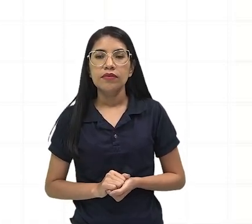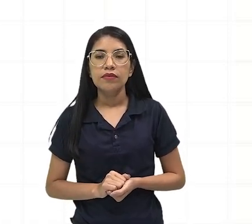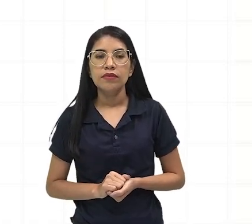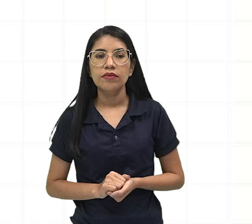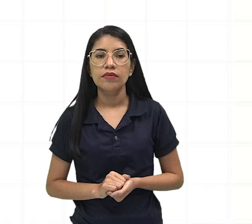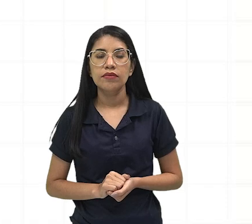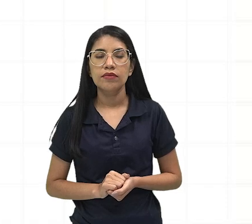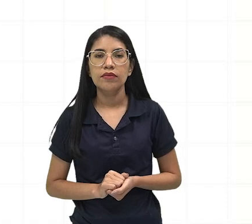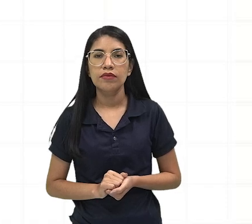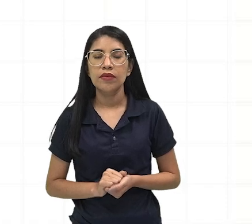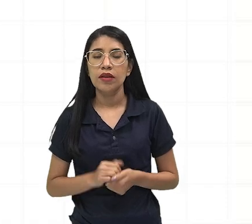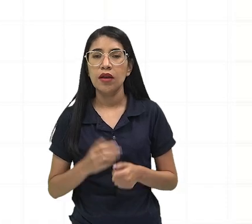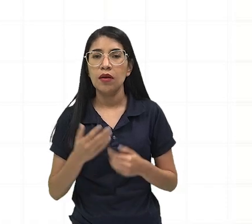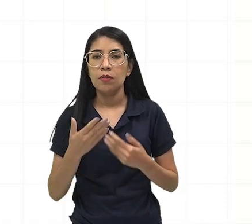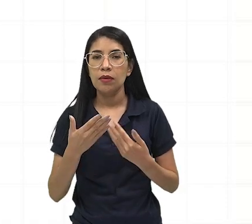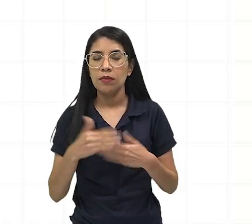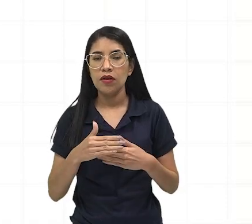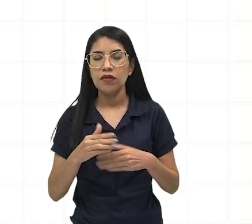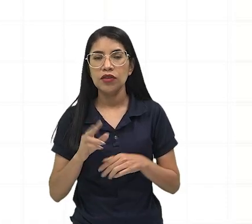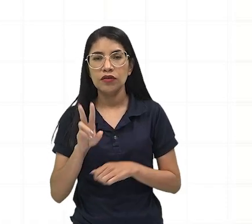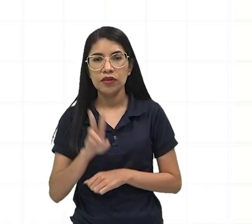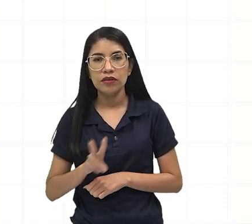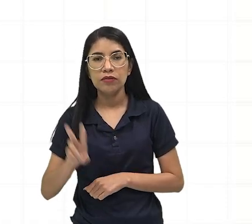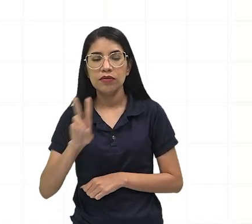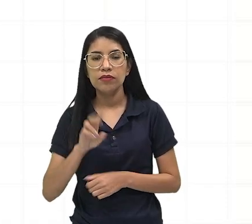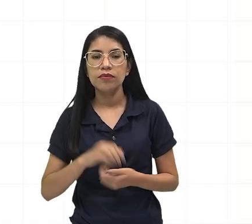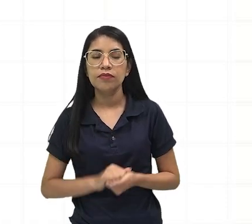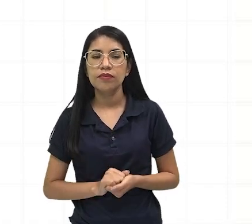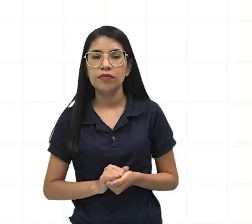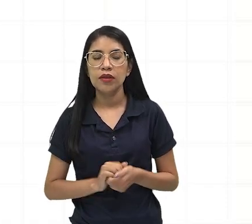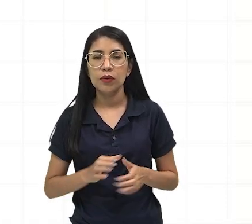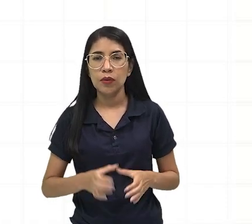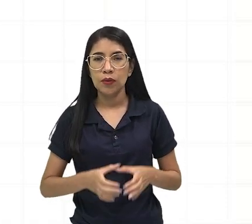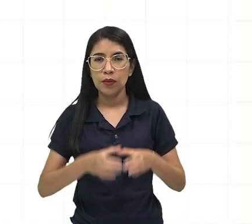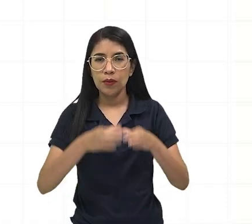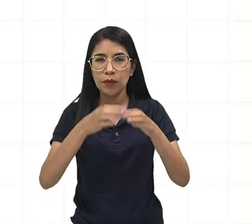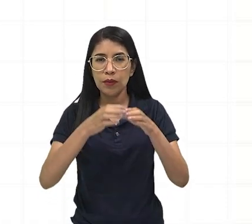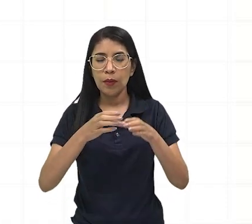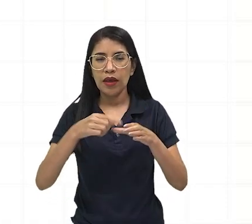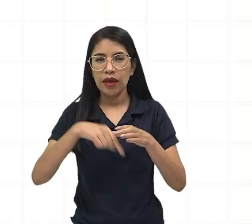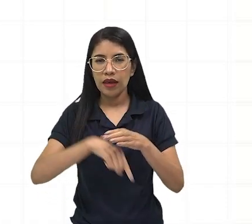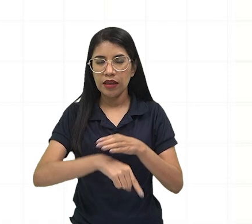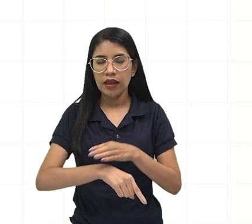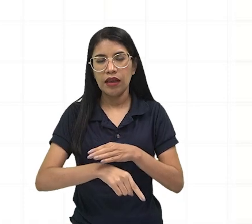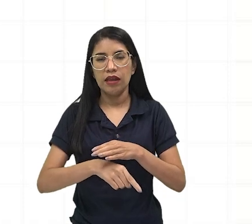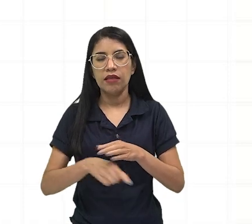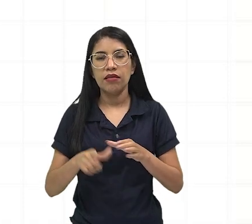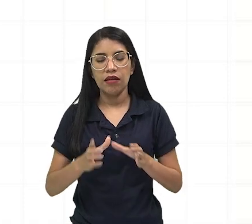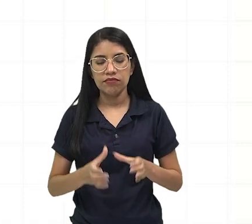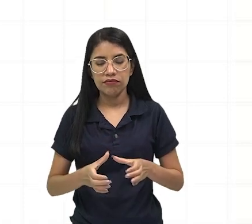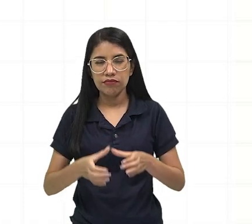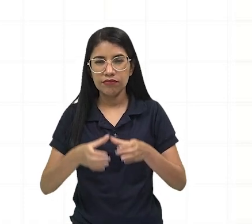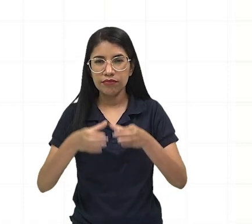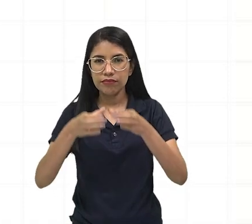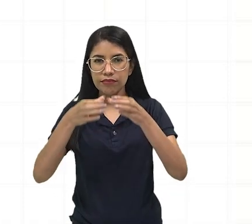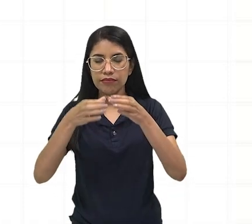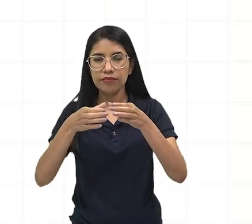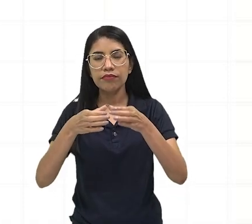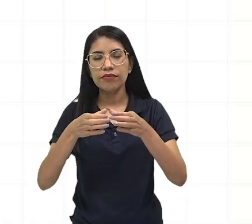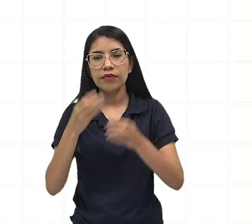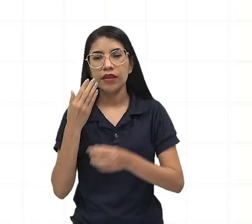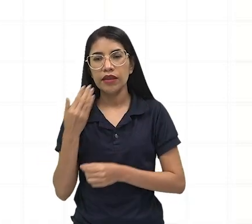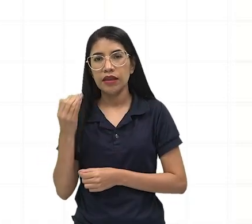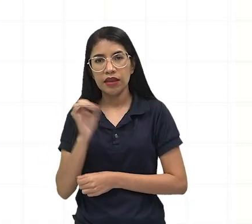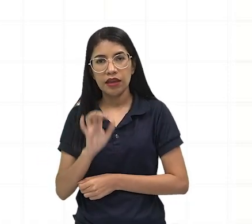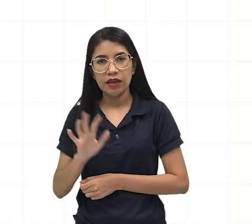Um vestibular aí, ó. Um tanque subterrâneo que tem a forma de um cilindro circular reto, tá, ó,